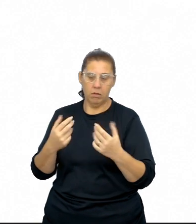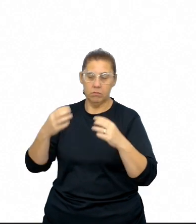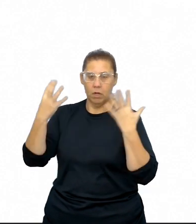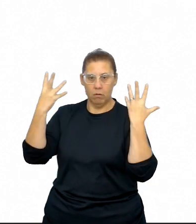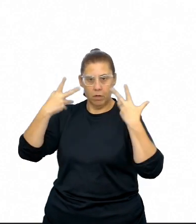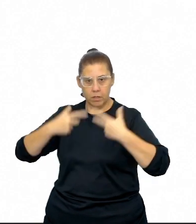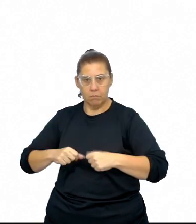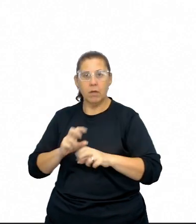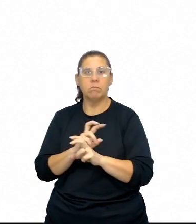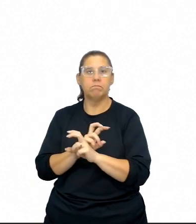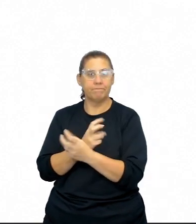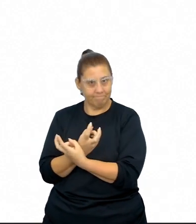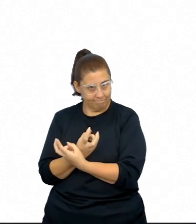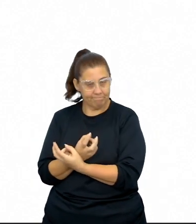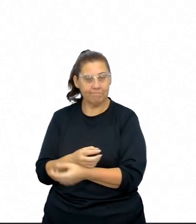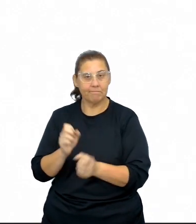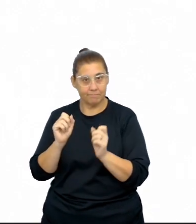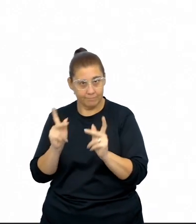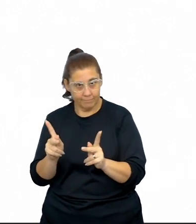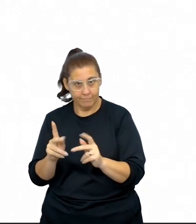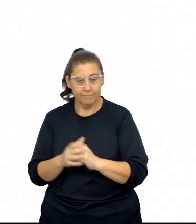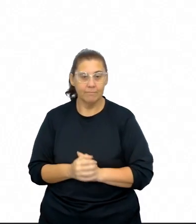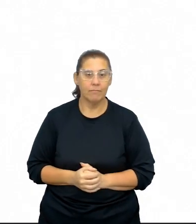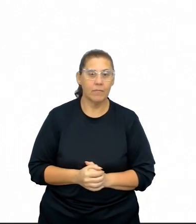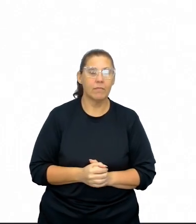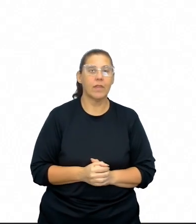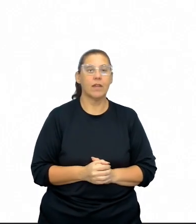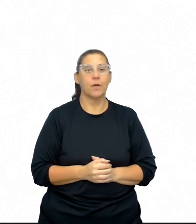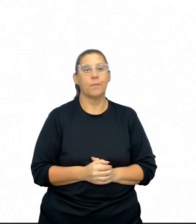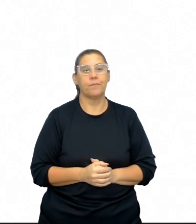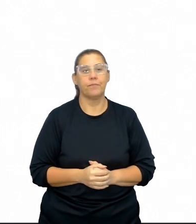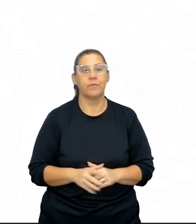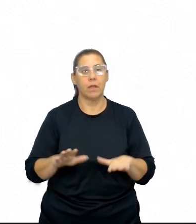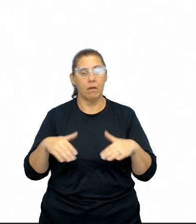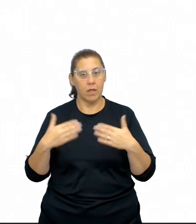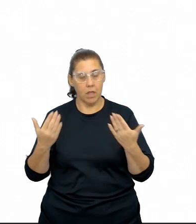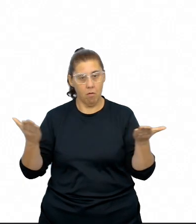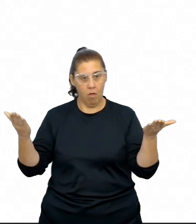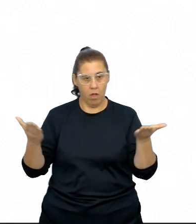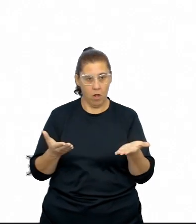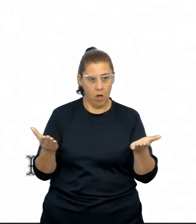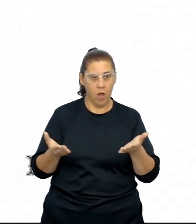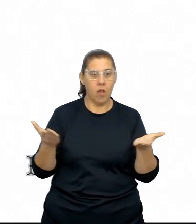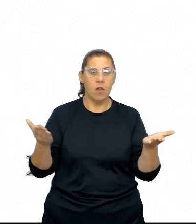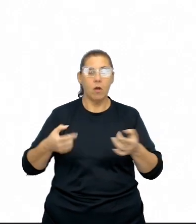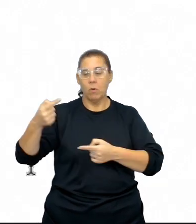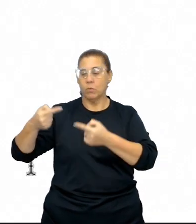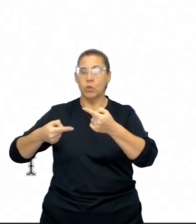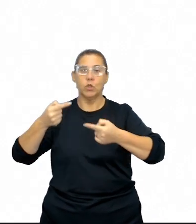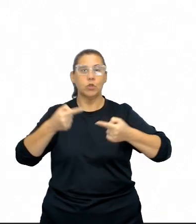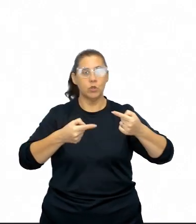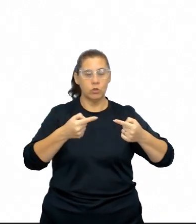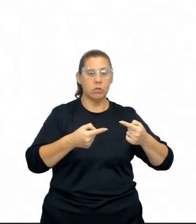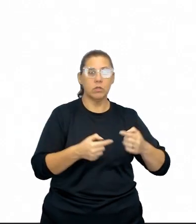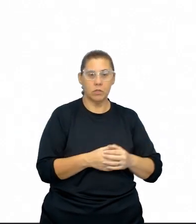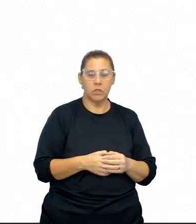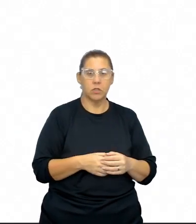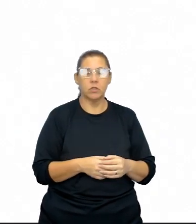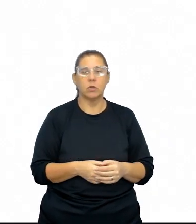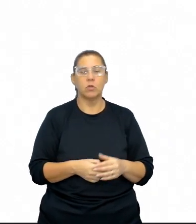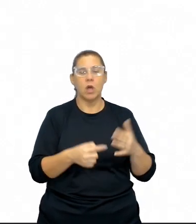animais vertebrados, ok? Então, a partir de agora, nós iremos discutir